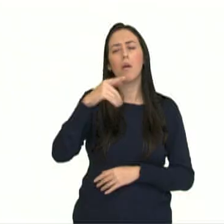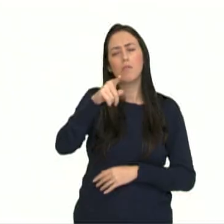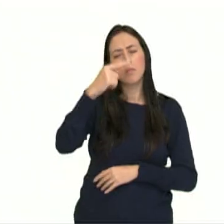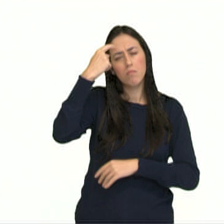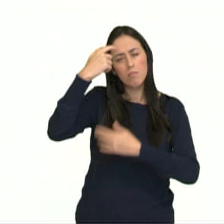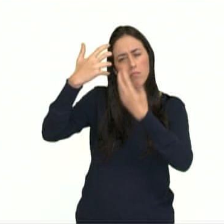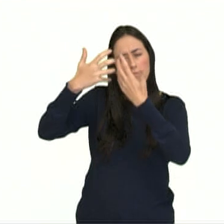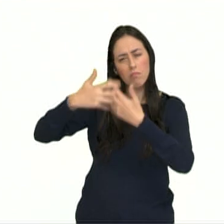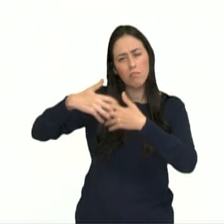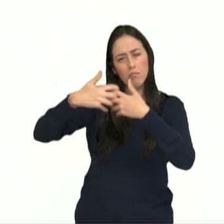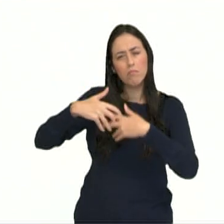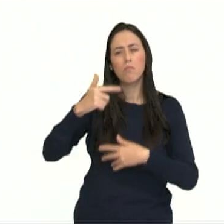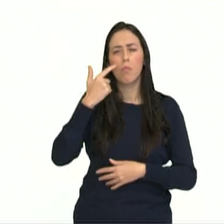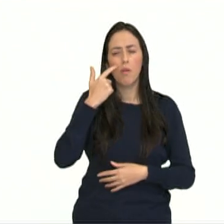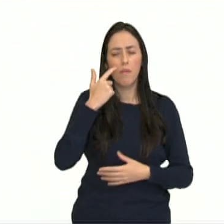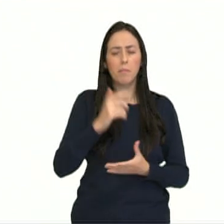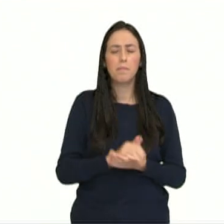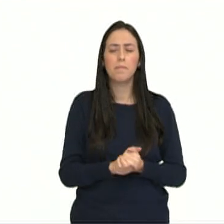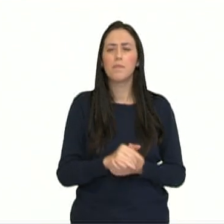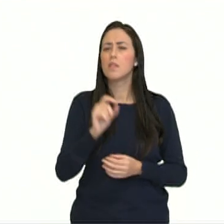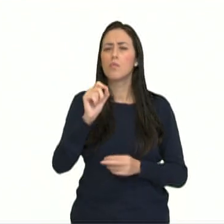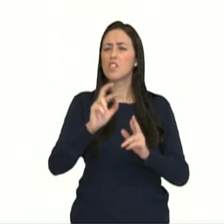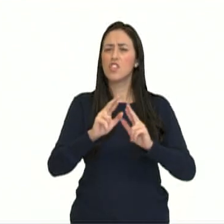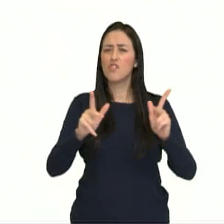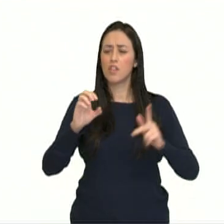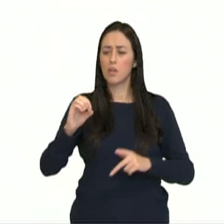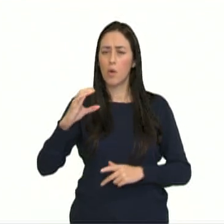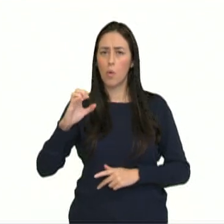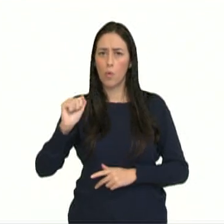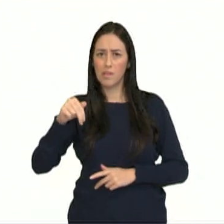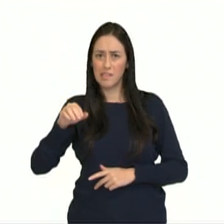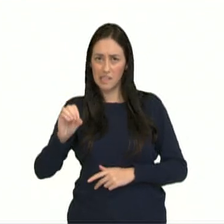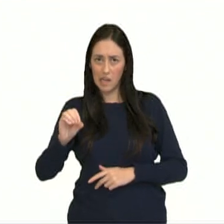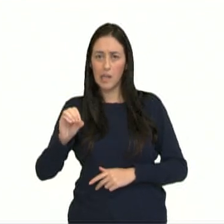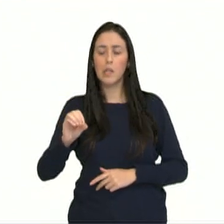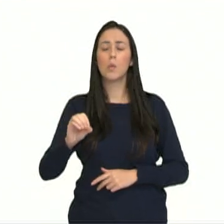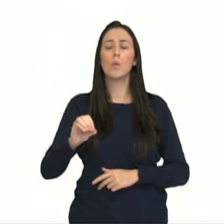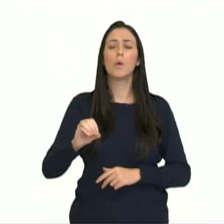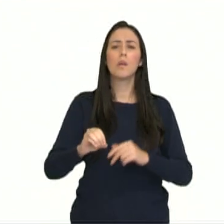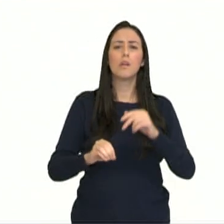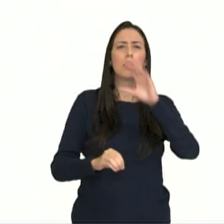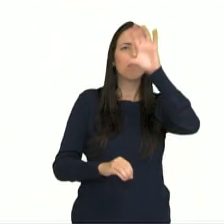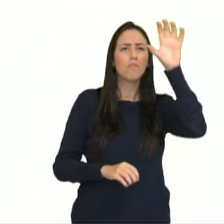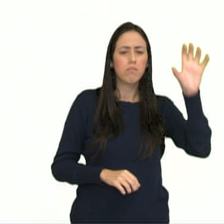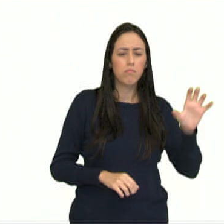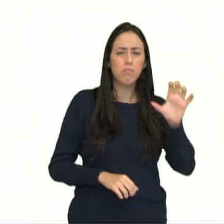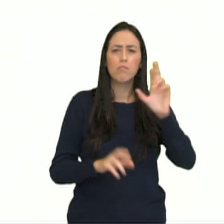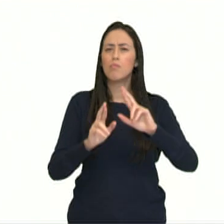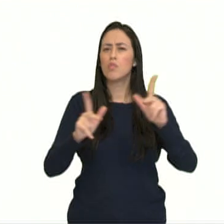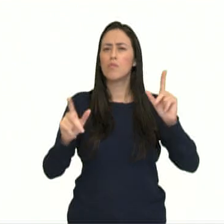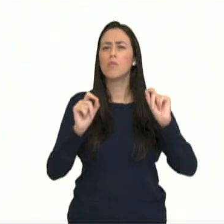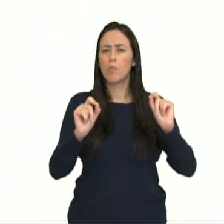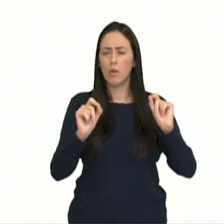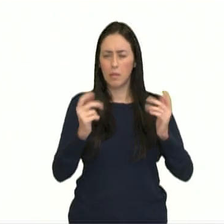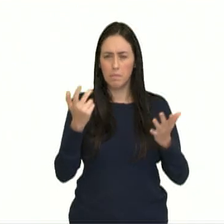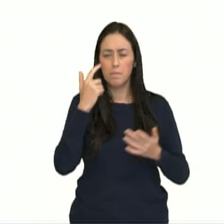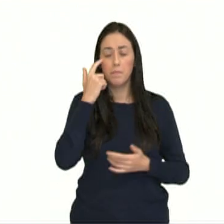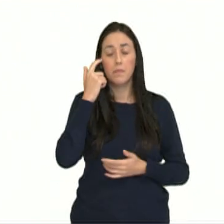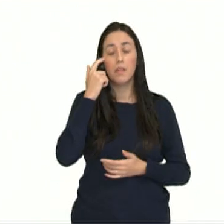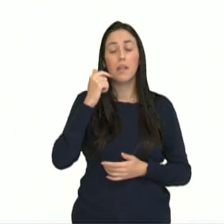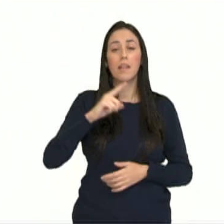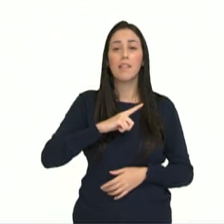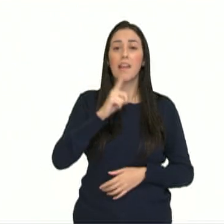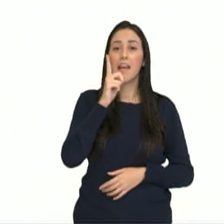inicial. Qual é a diferença das águas oceânicas para as águas continentais? Afinal de contas, a água que a gente encontra nos mares